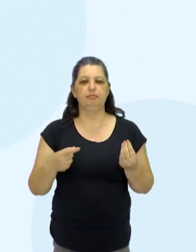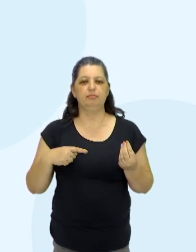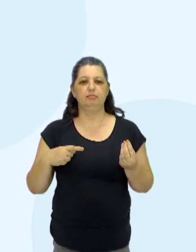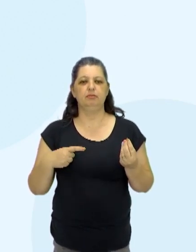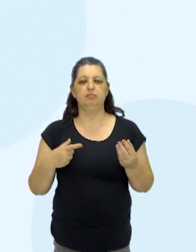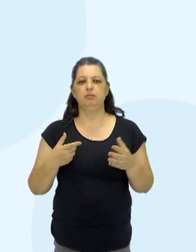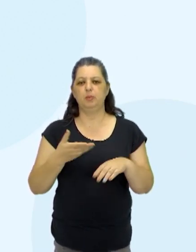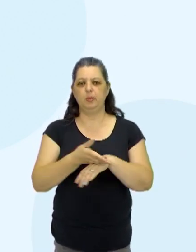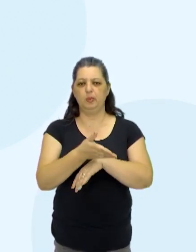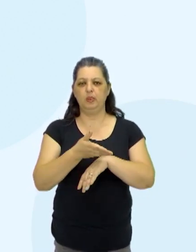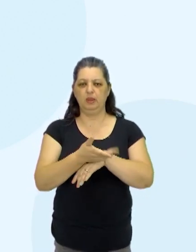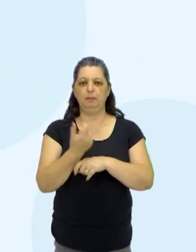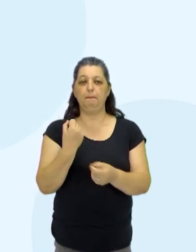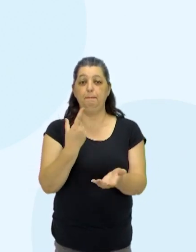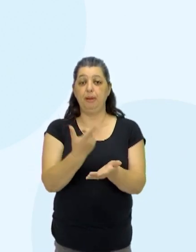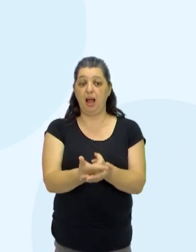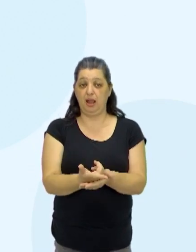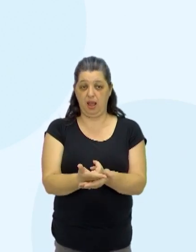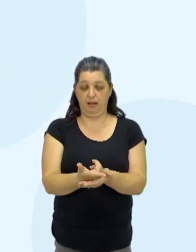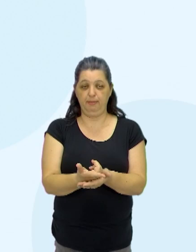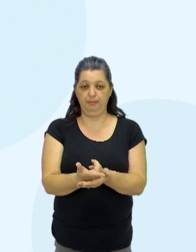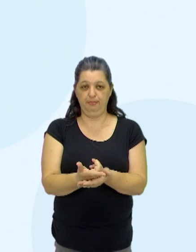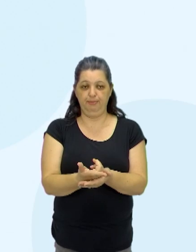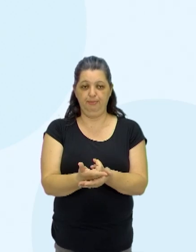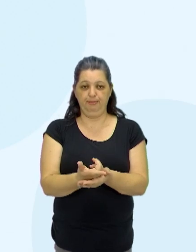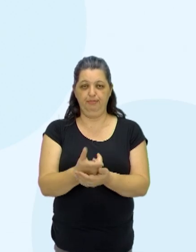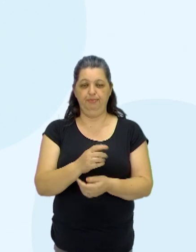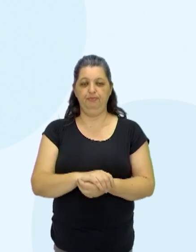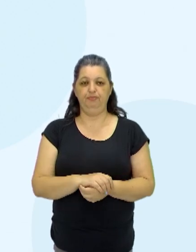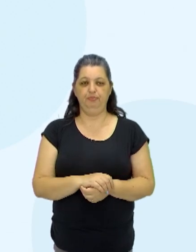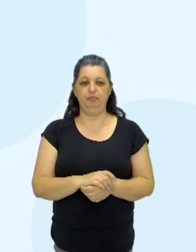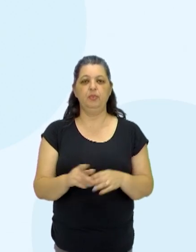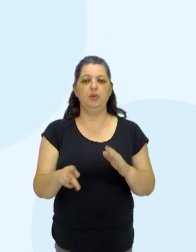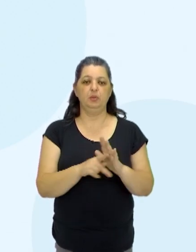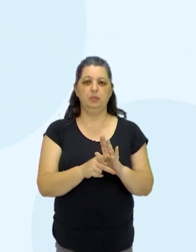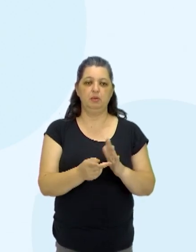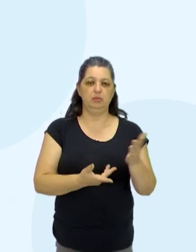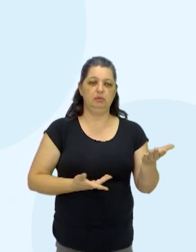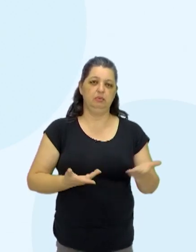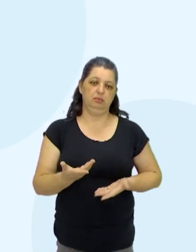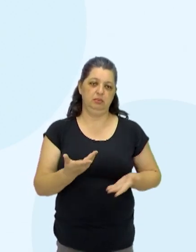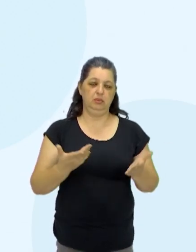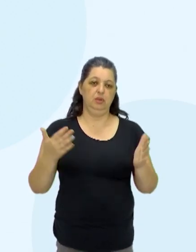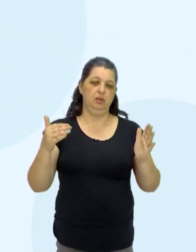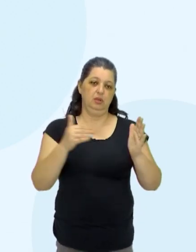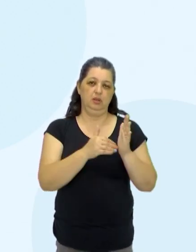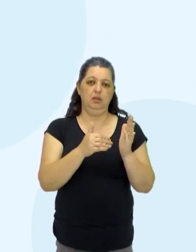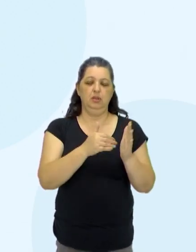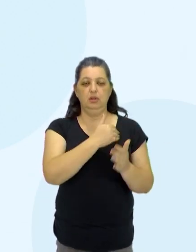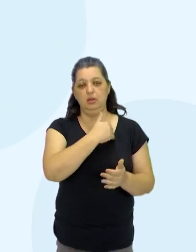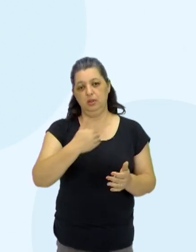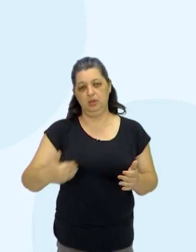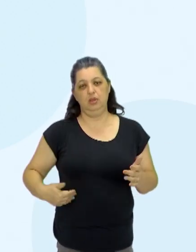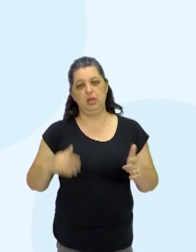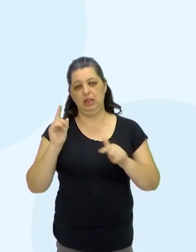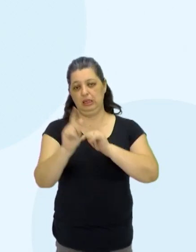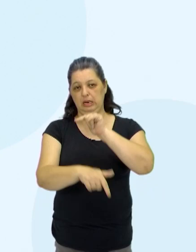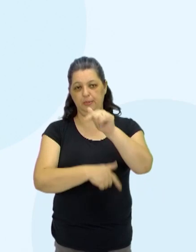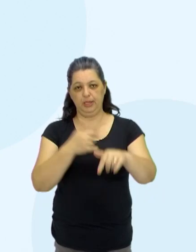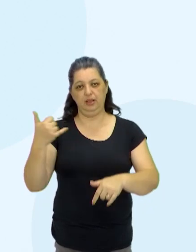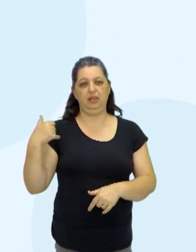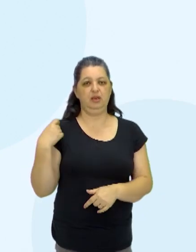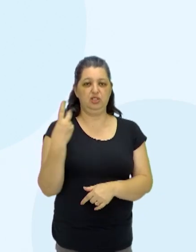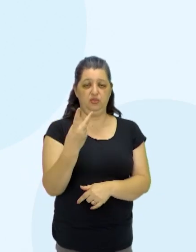E você tem que se pagar, você é propriedade de um senhor ou do governo até os 21 anos. E trabalhando para o cara. Então você está